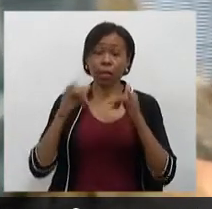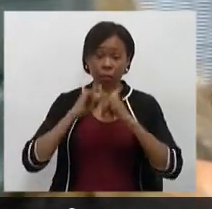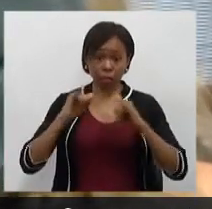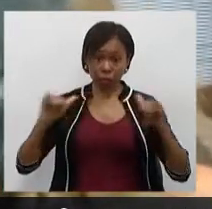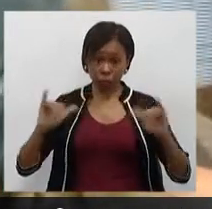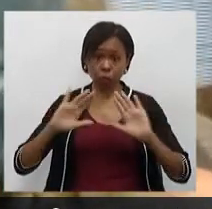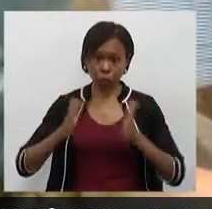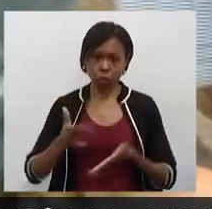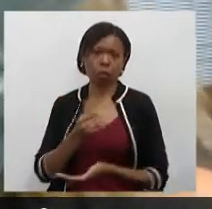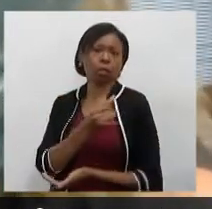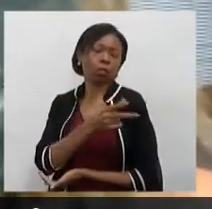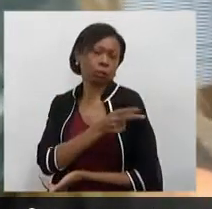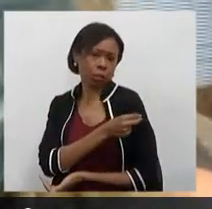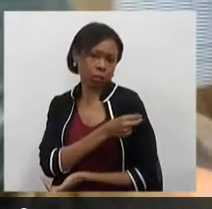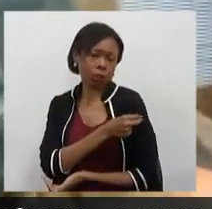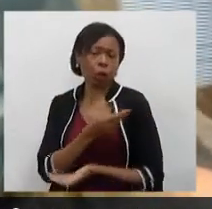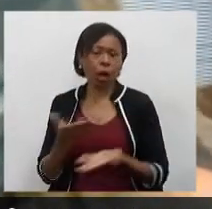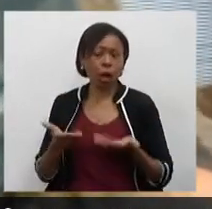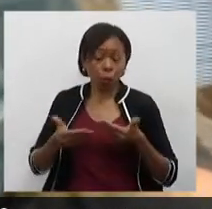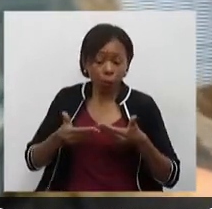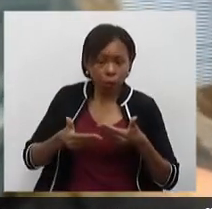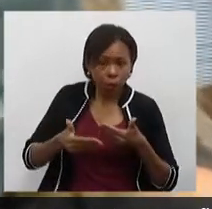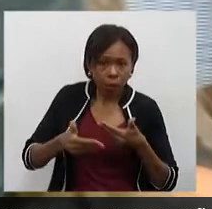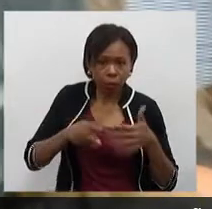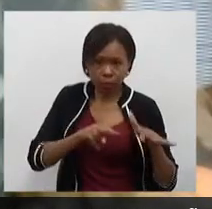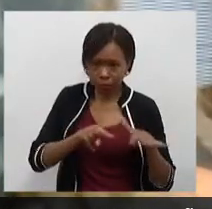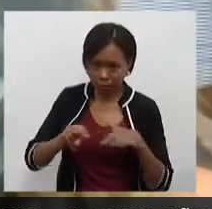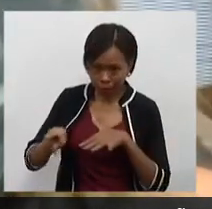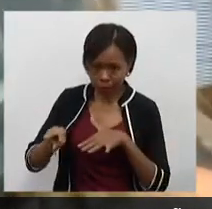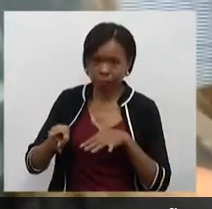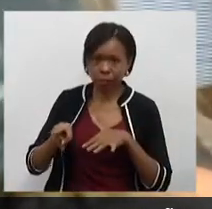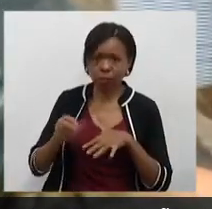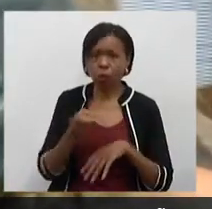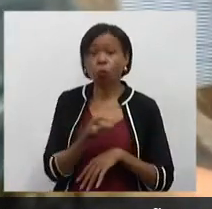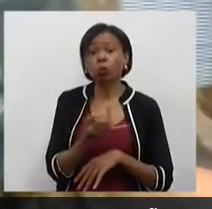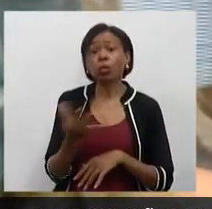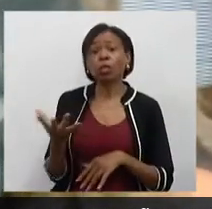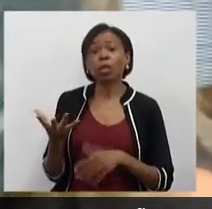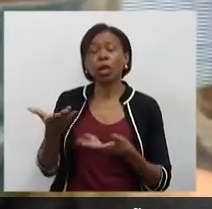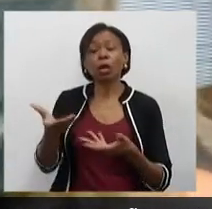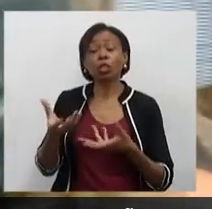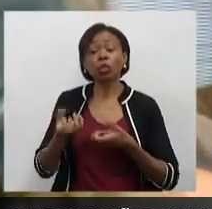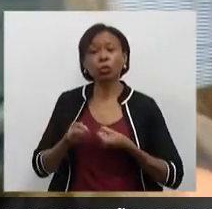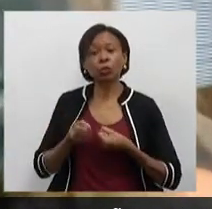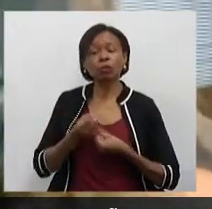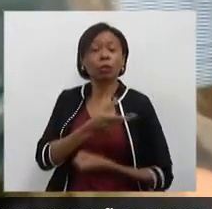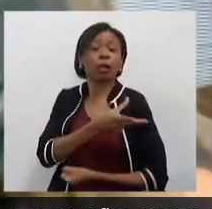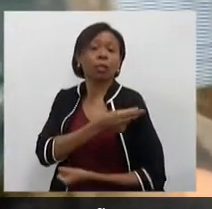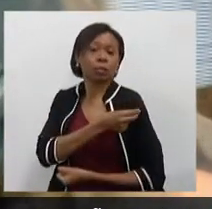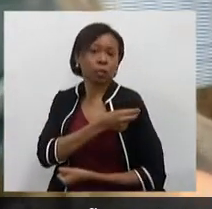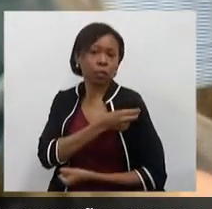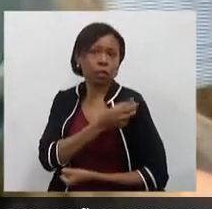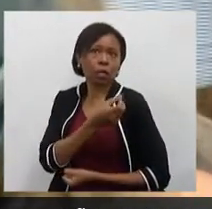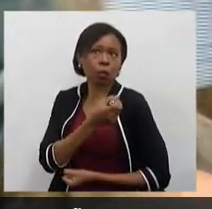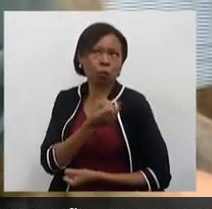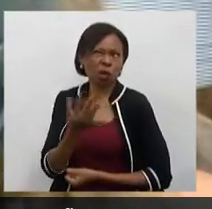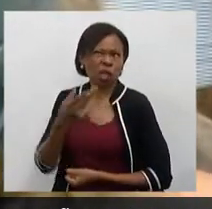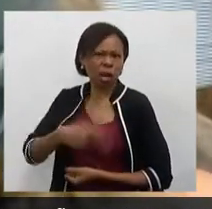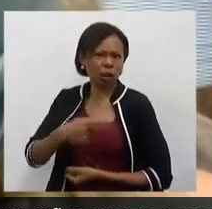vacinação, a gente vai receber agora, já essa semana, um quantitativo de vacinas. O município de Belo Horizonte, inclusive, recebeu